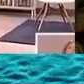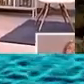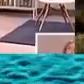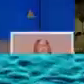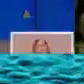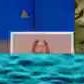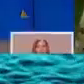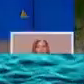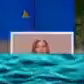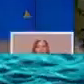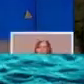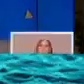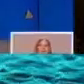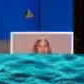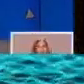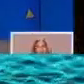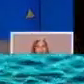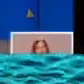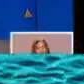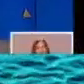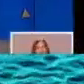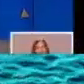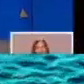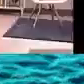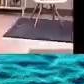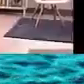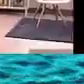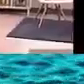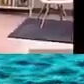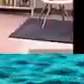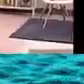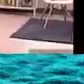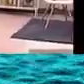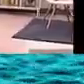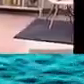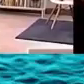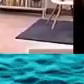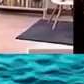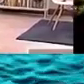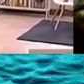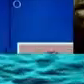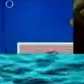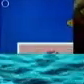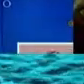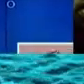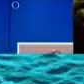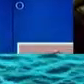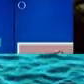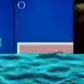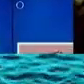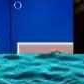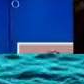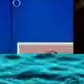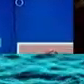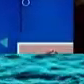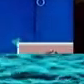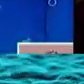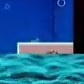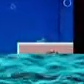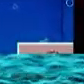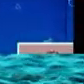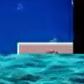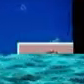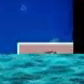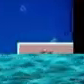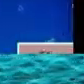fica para a vida. A vontade de ter experiências foram proibidas durante aquele período de tempo. E agora, quando saíram, começaram a sair e começaram a encontrar-se. 14 anos. Olha, não podia aos treinos, não podia aos